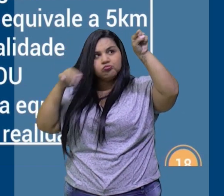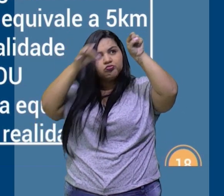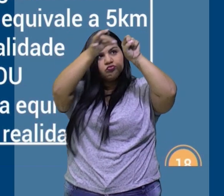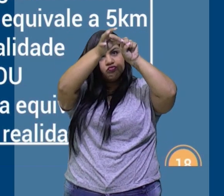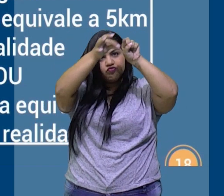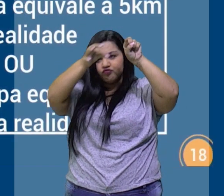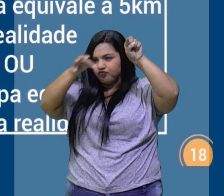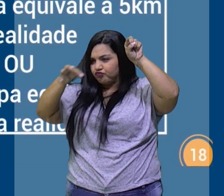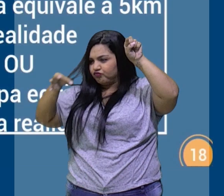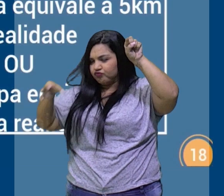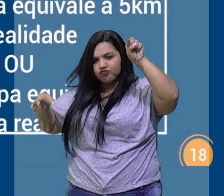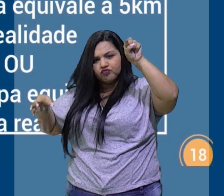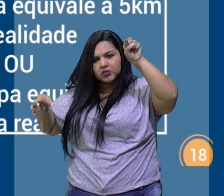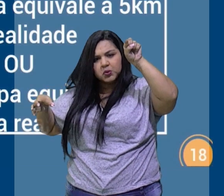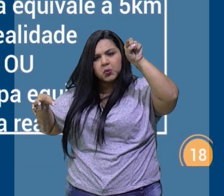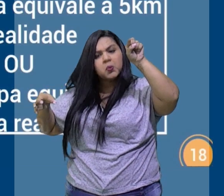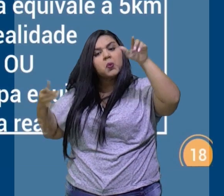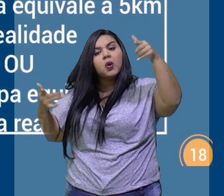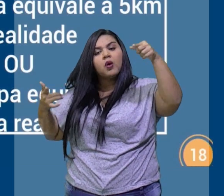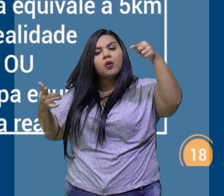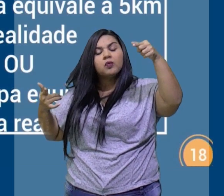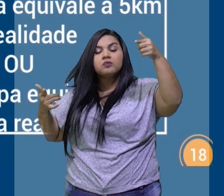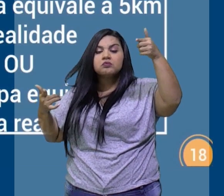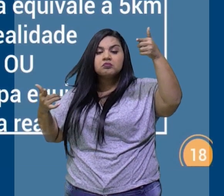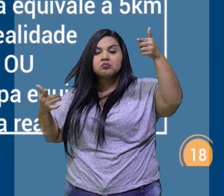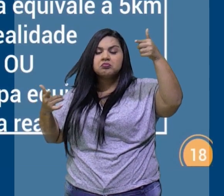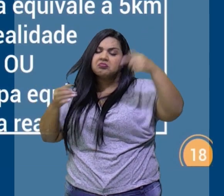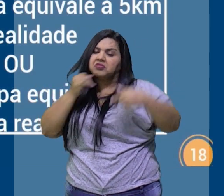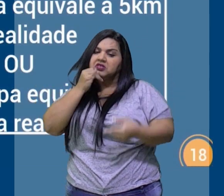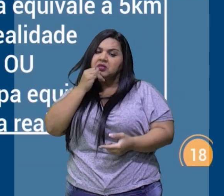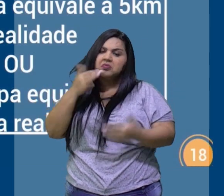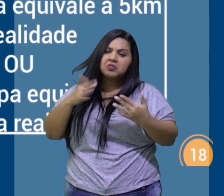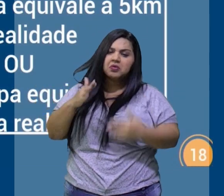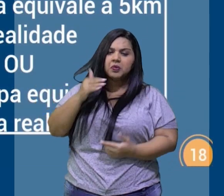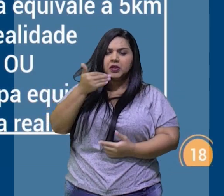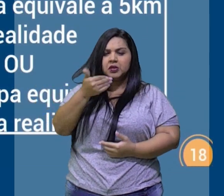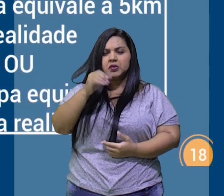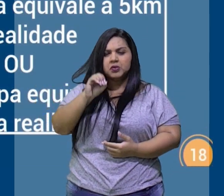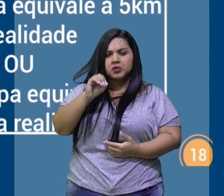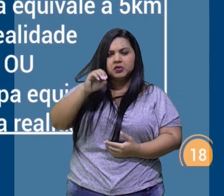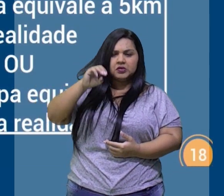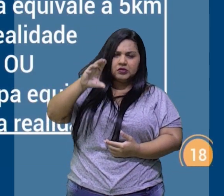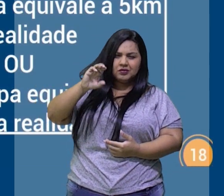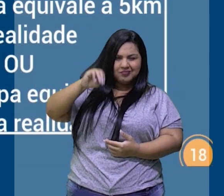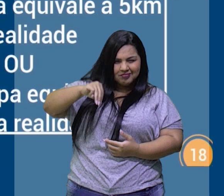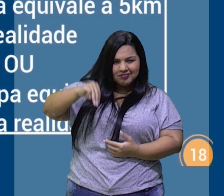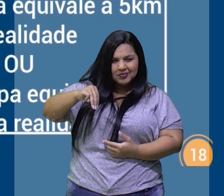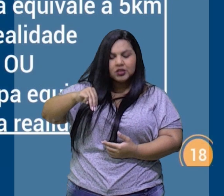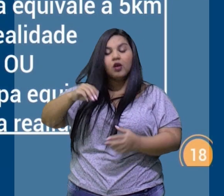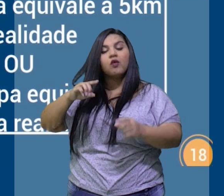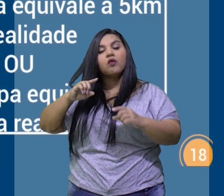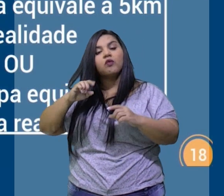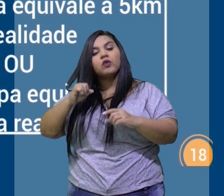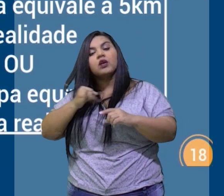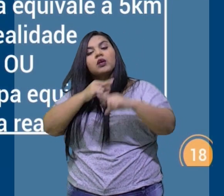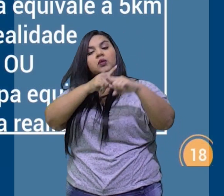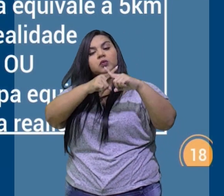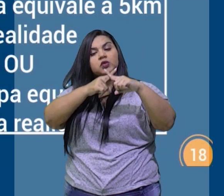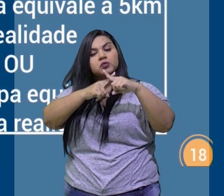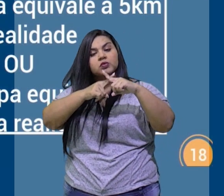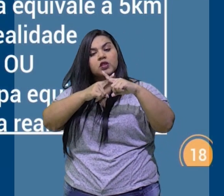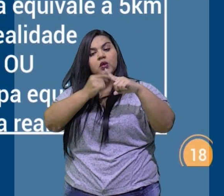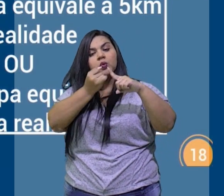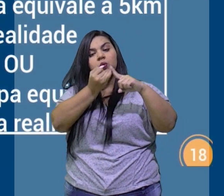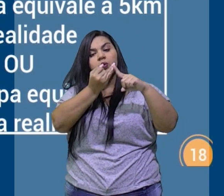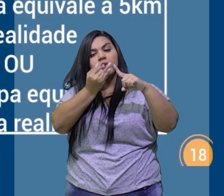10 centímetros, né? Então, você vai calcular, né, multiplicar pela quantidade de vezes ali que tem